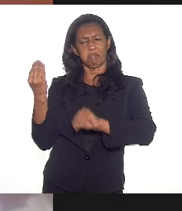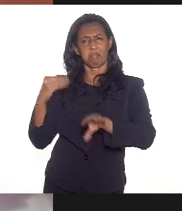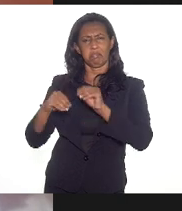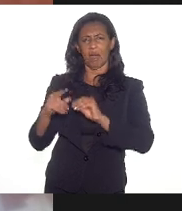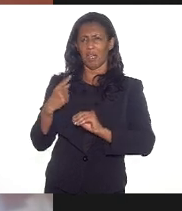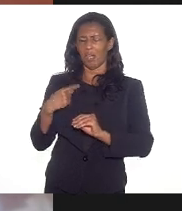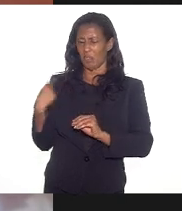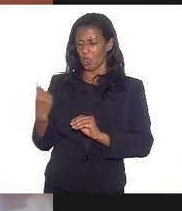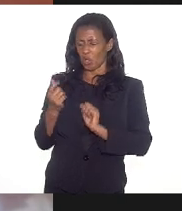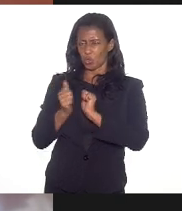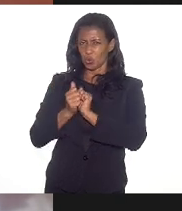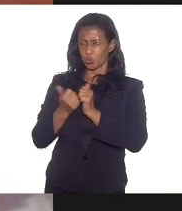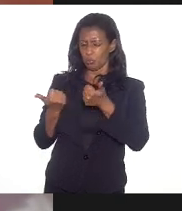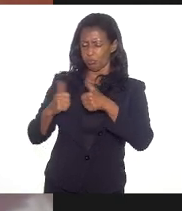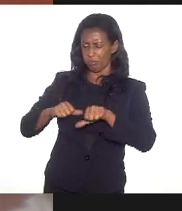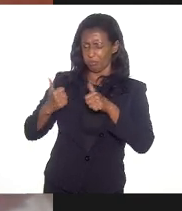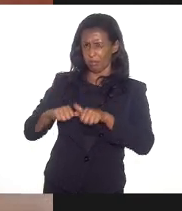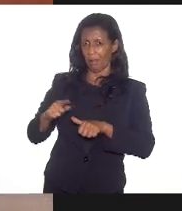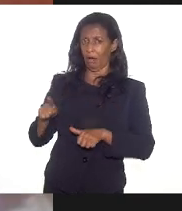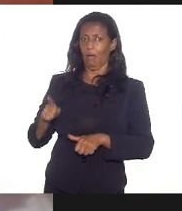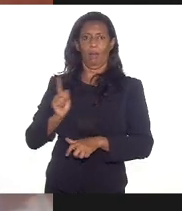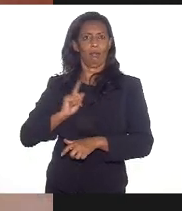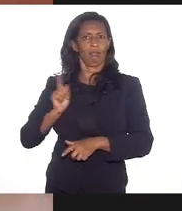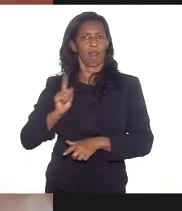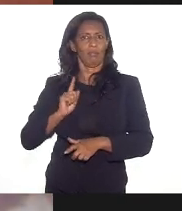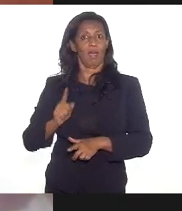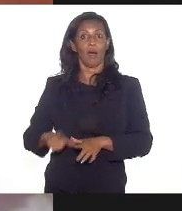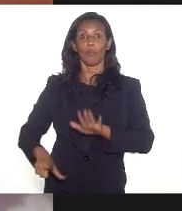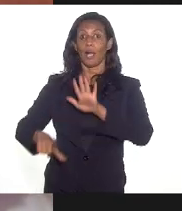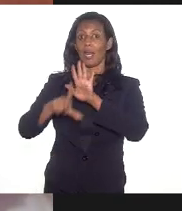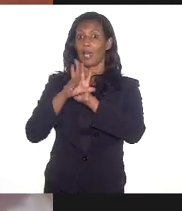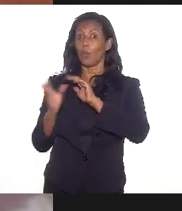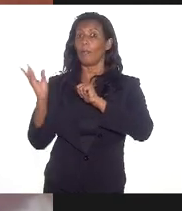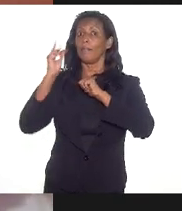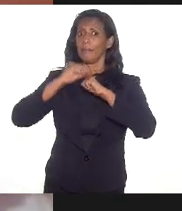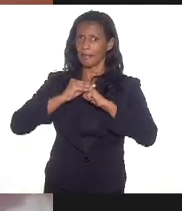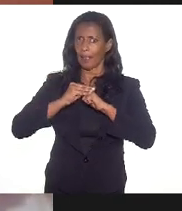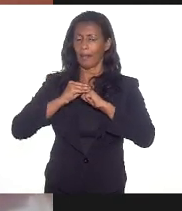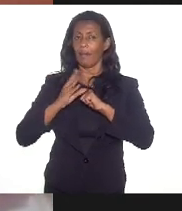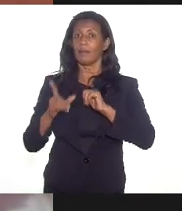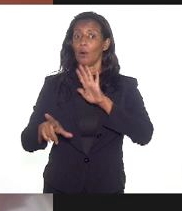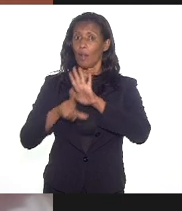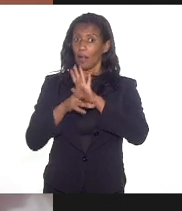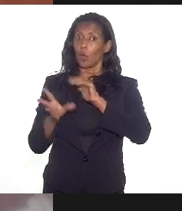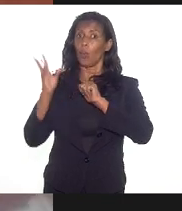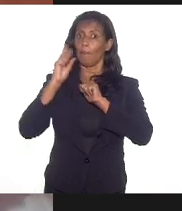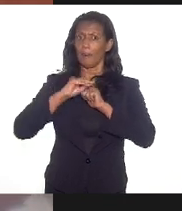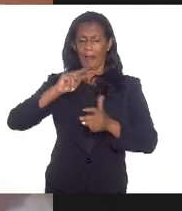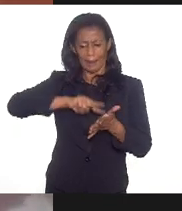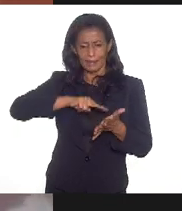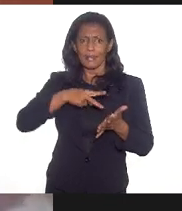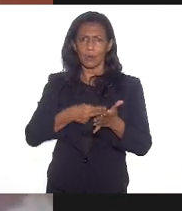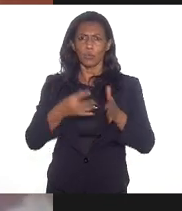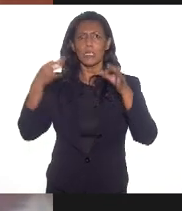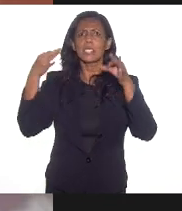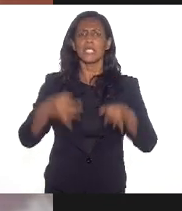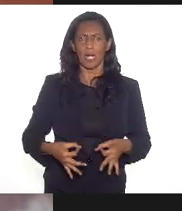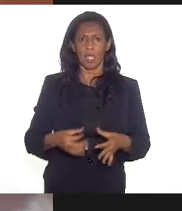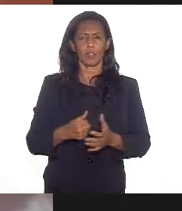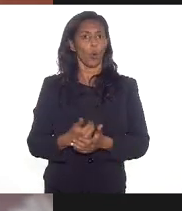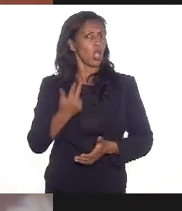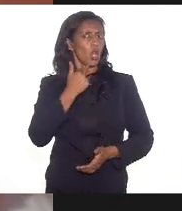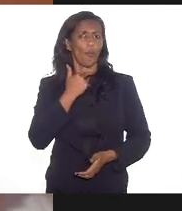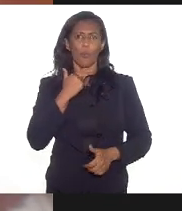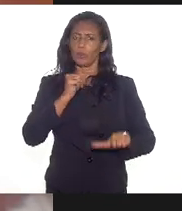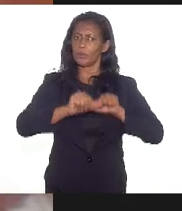juntos analisamos, descobrimos que isso tinha que vir através de lei complementar. Então, a lei complementar traduz exatamente o que está aqui e não pode